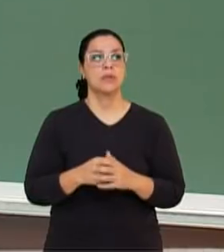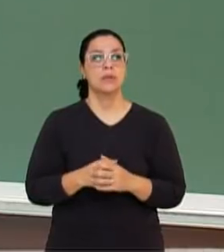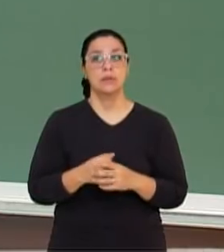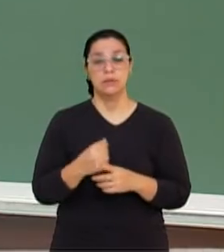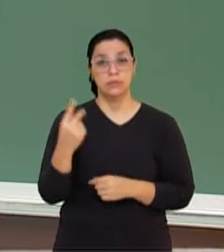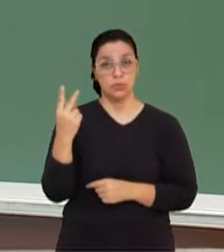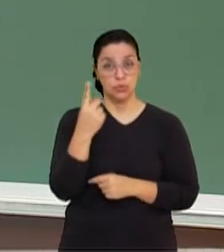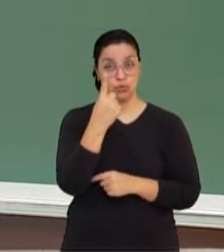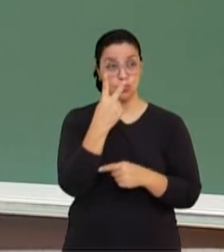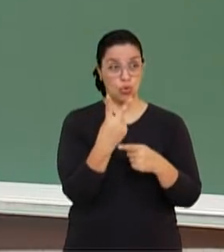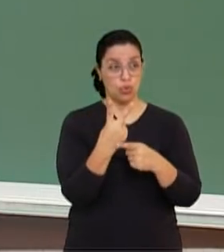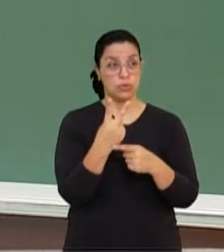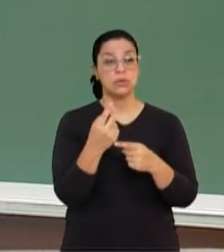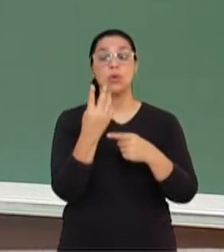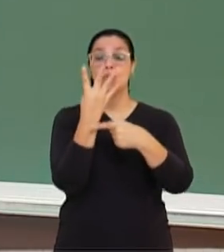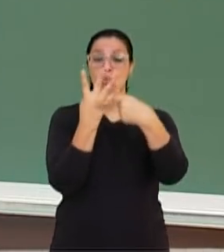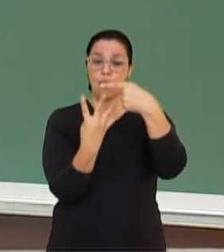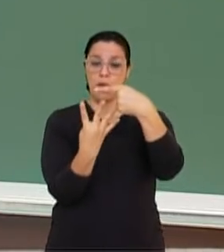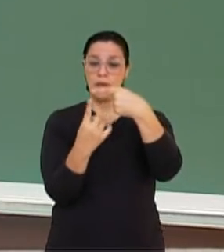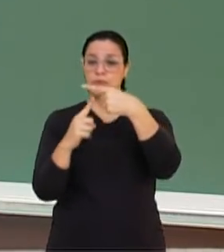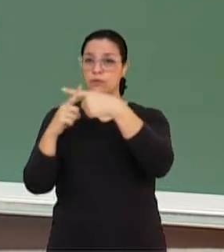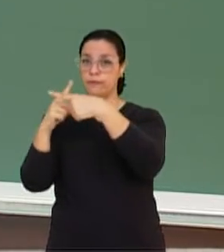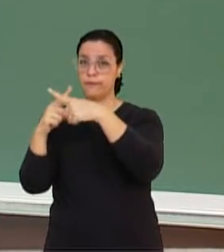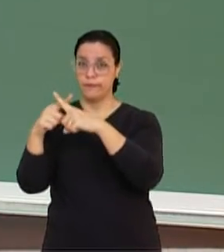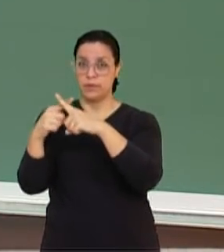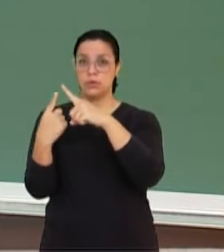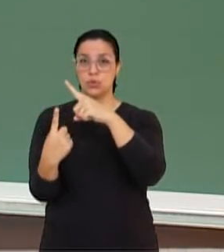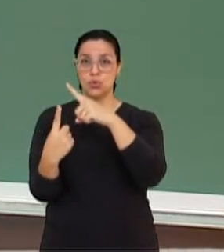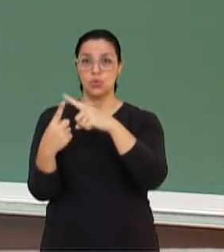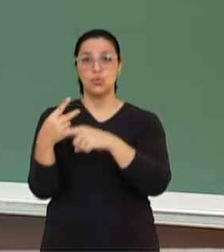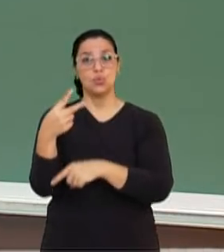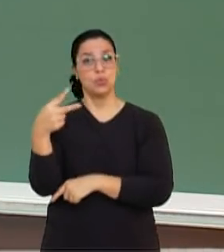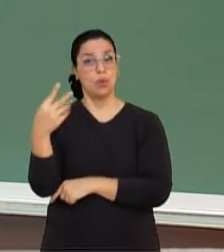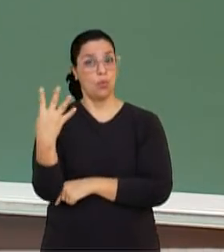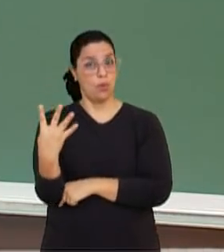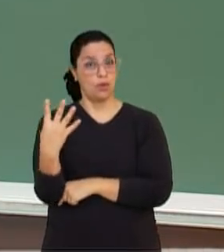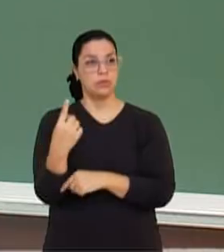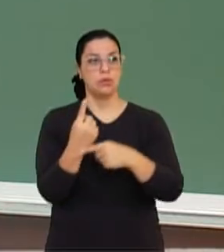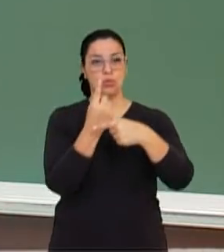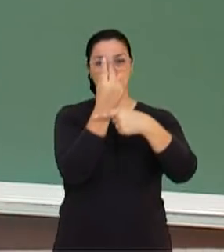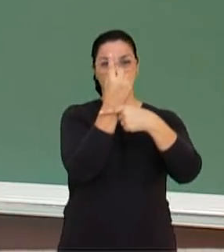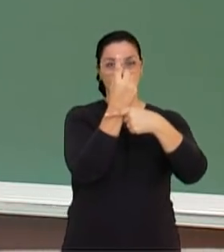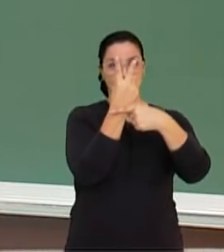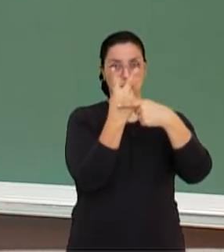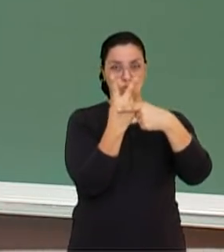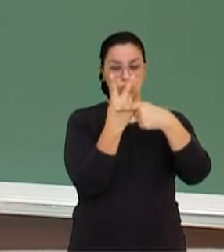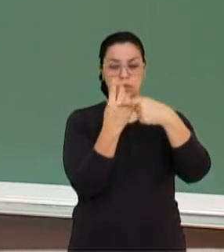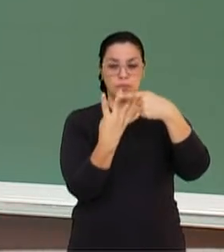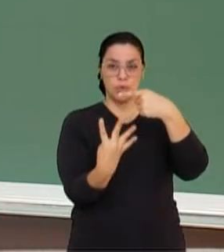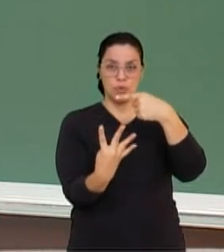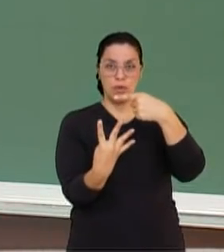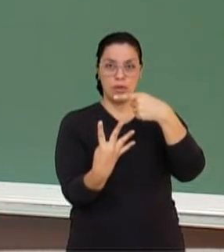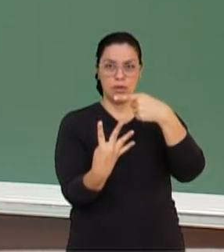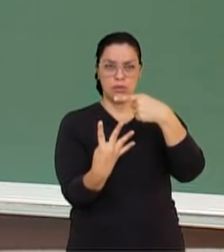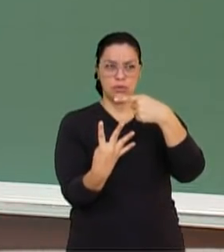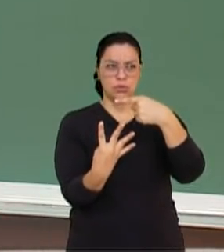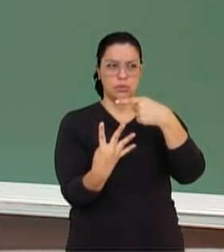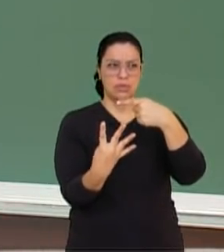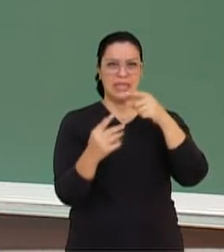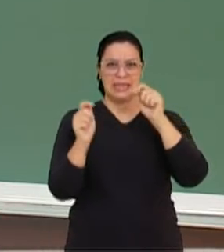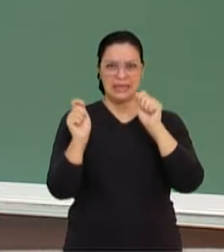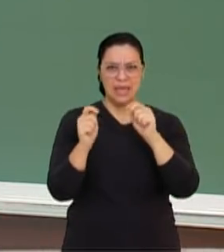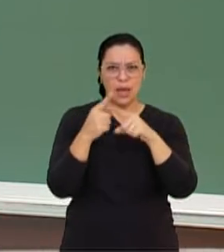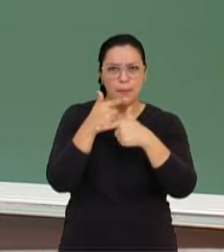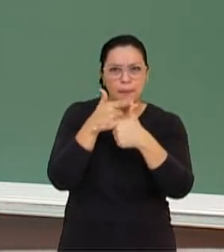né? É 12. 4 vezes 1 é 4. Tá, mas essa fração aqui,